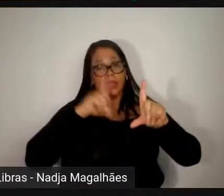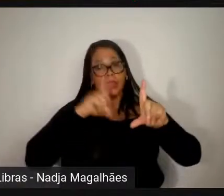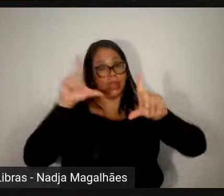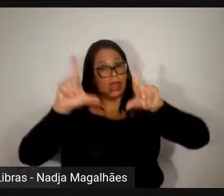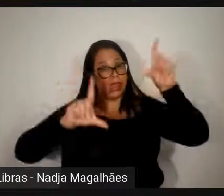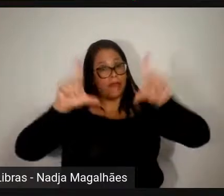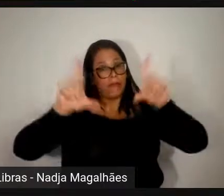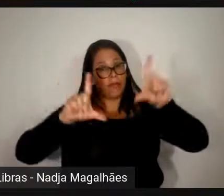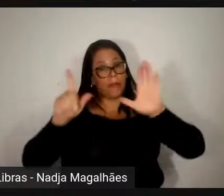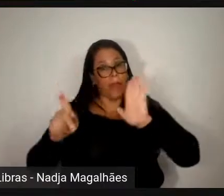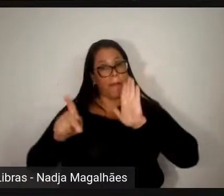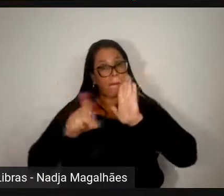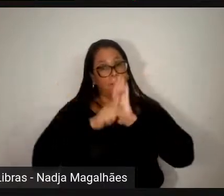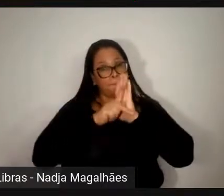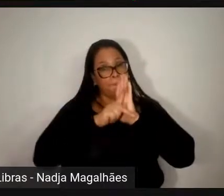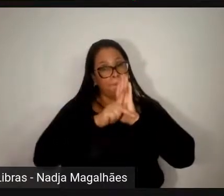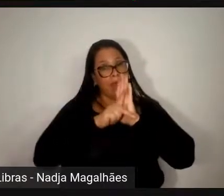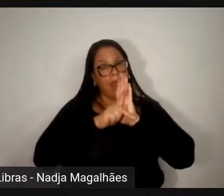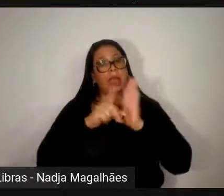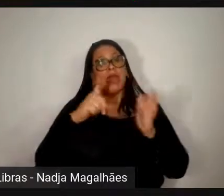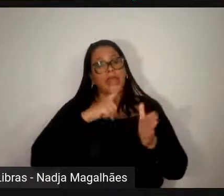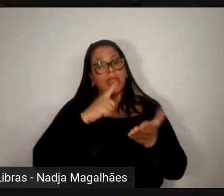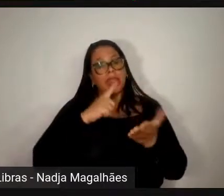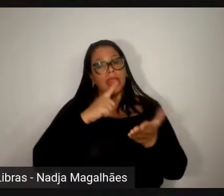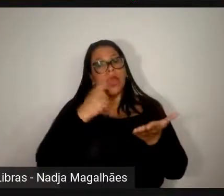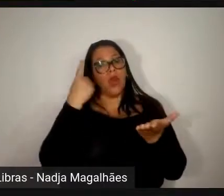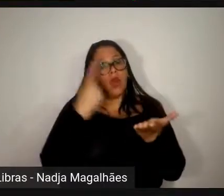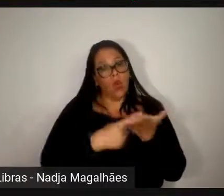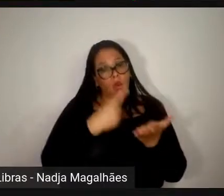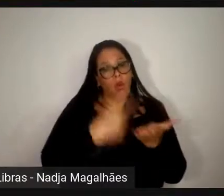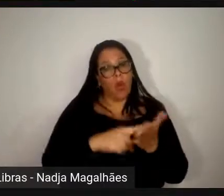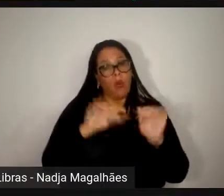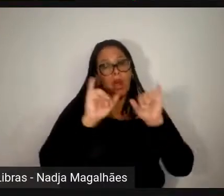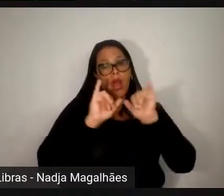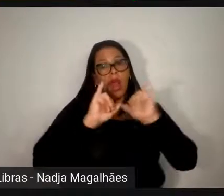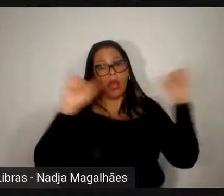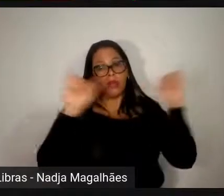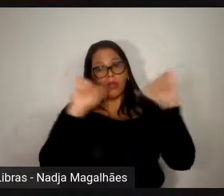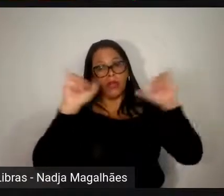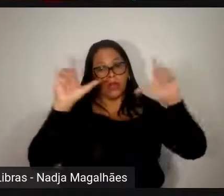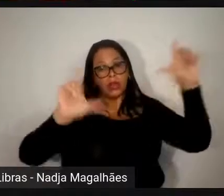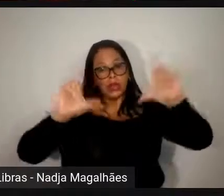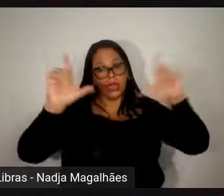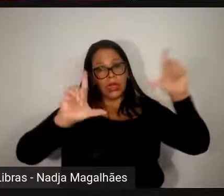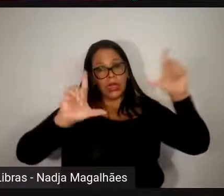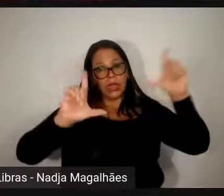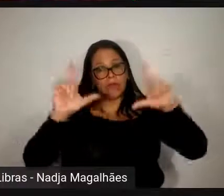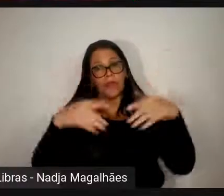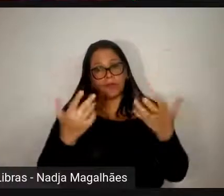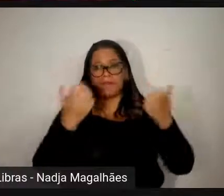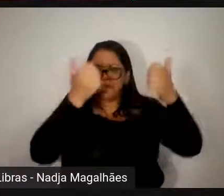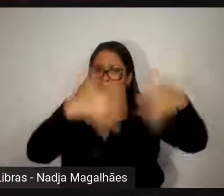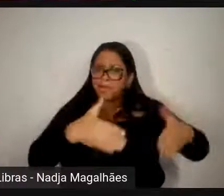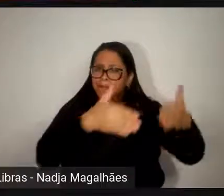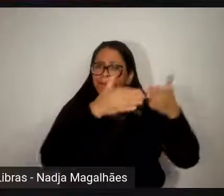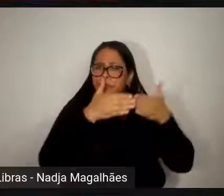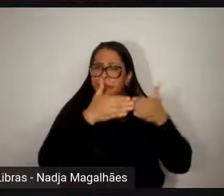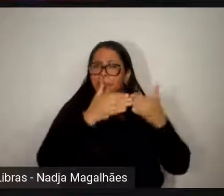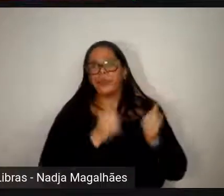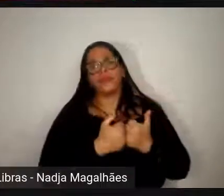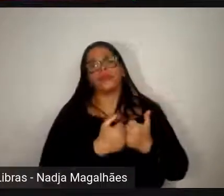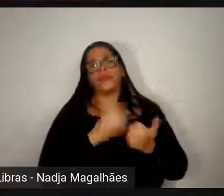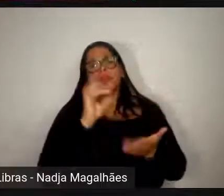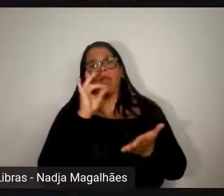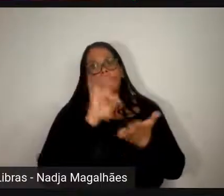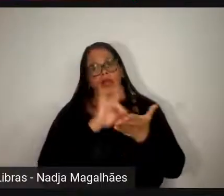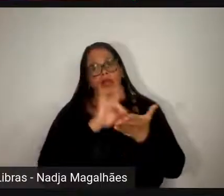exatamente paralela, né? Tem um acordo que permite essa transmissão já há muitos anos, é pioneiro. Isso. Na verdade é o seguinte, quando eu digo